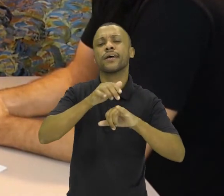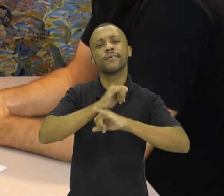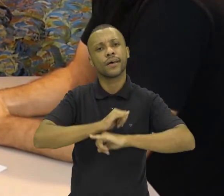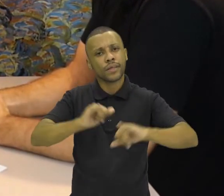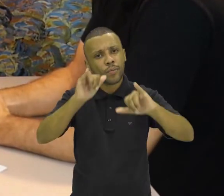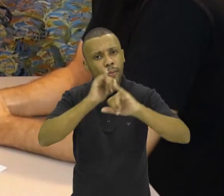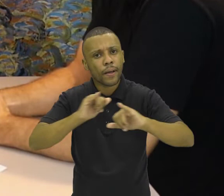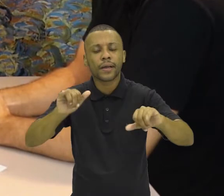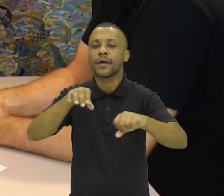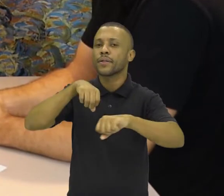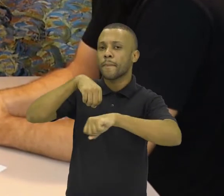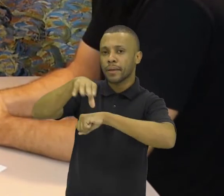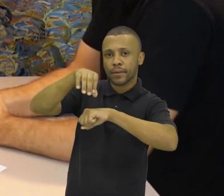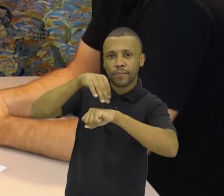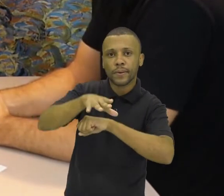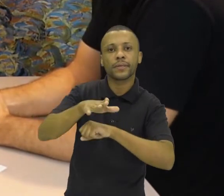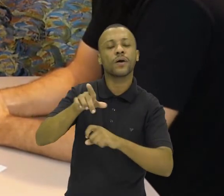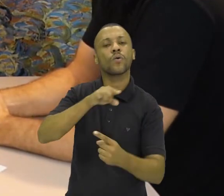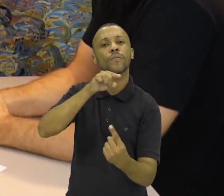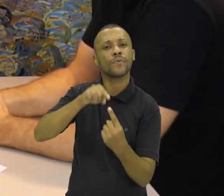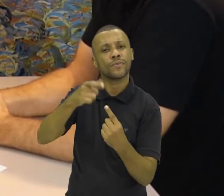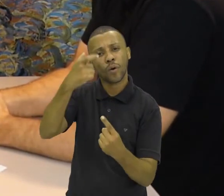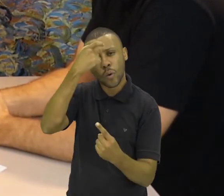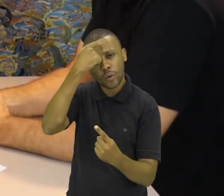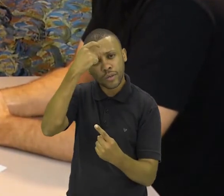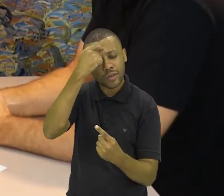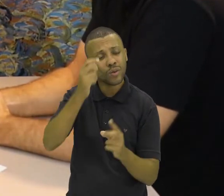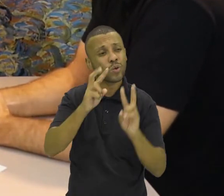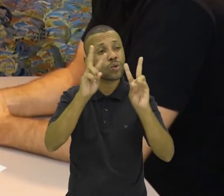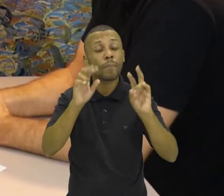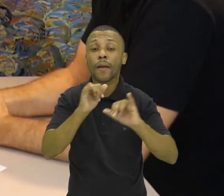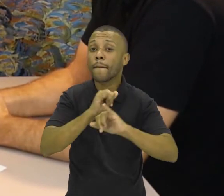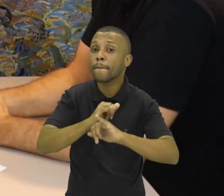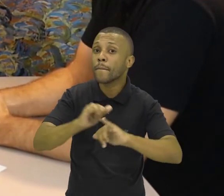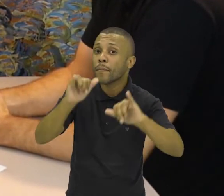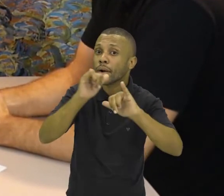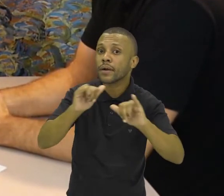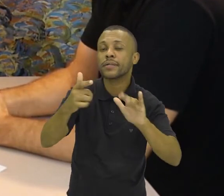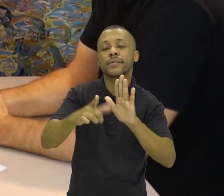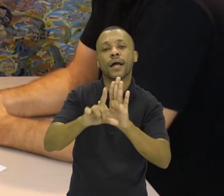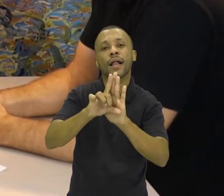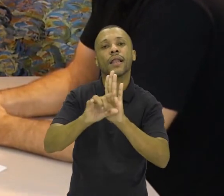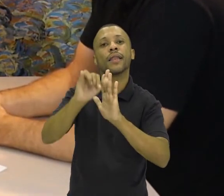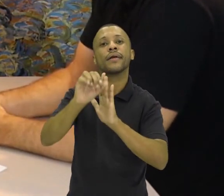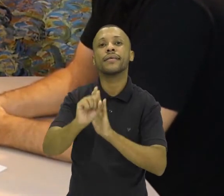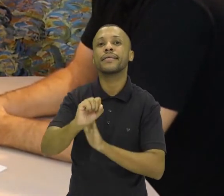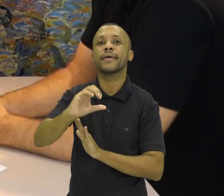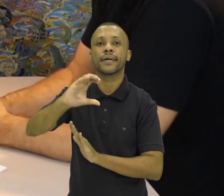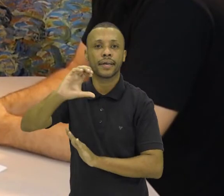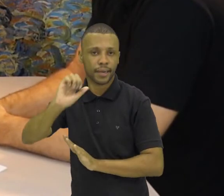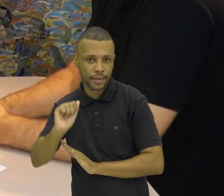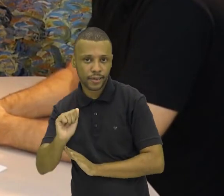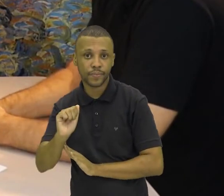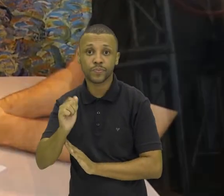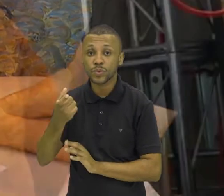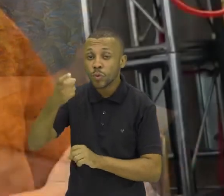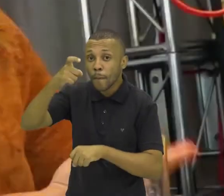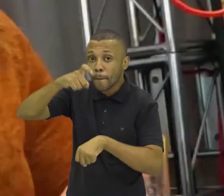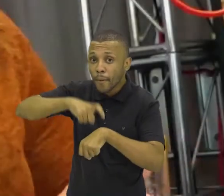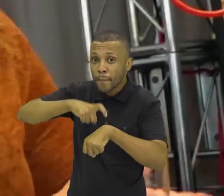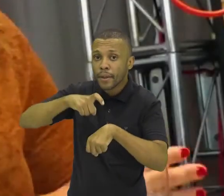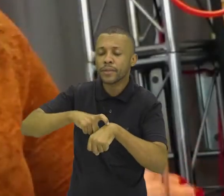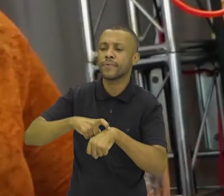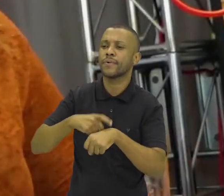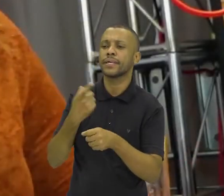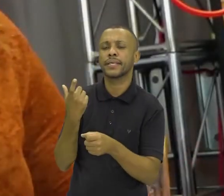menino propaganda. lá no começo. Garoto propaganda da Lei Seca. E aí tem esses dois focos, né? Quando